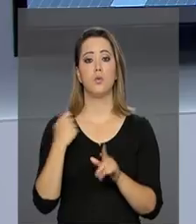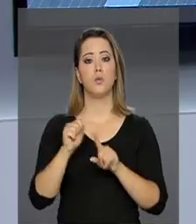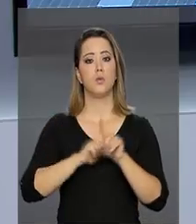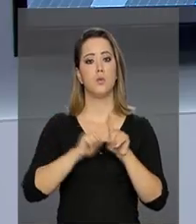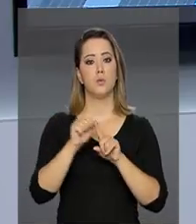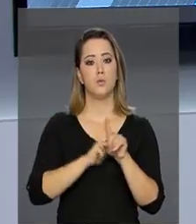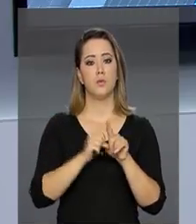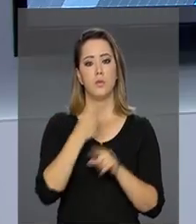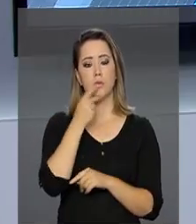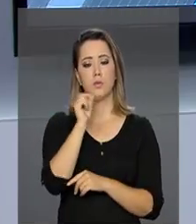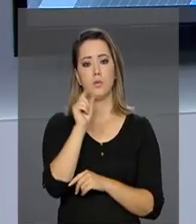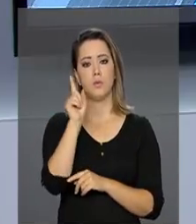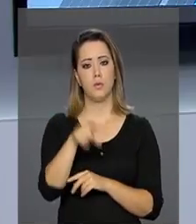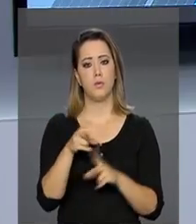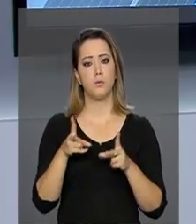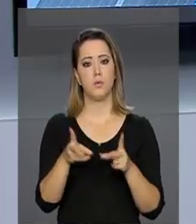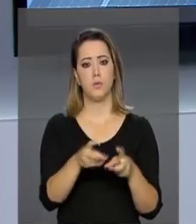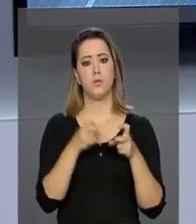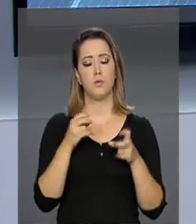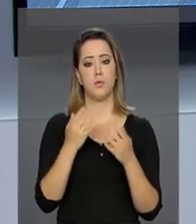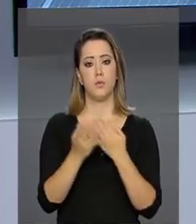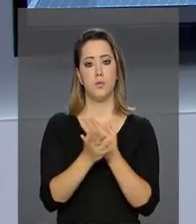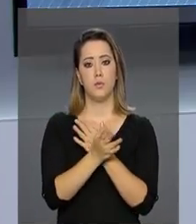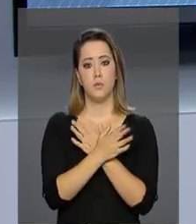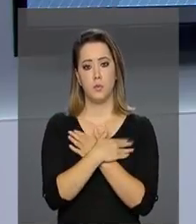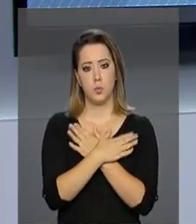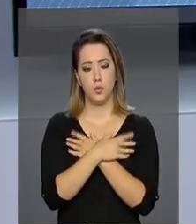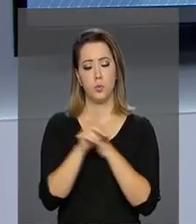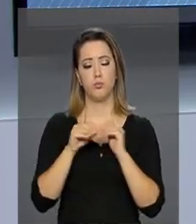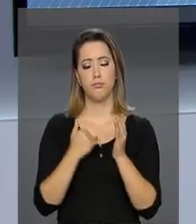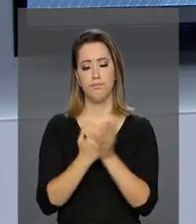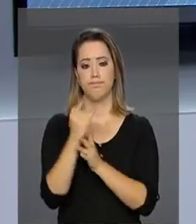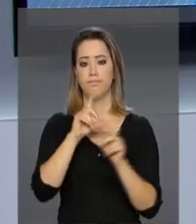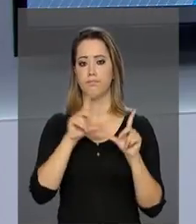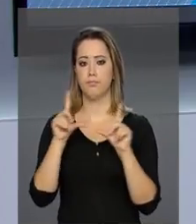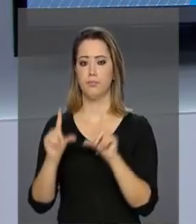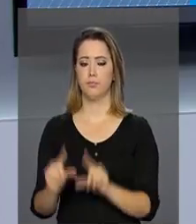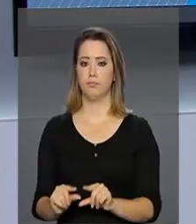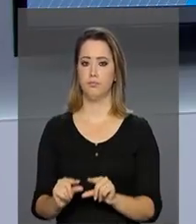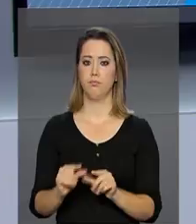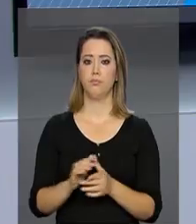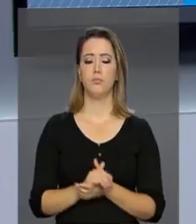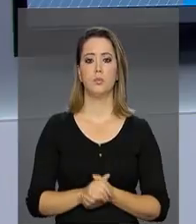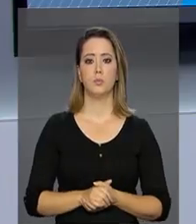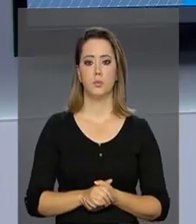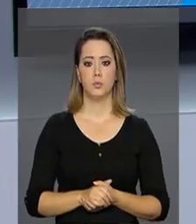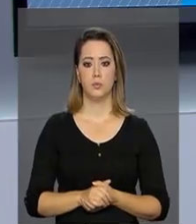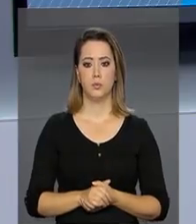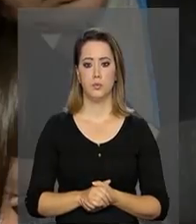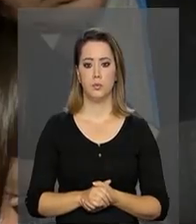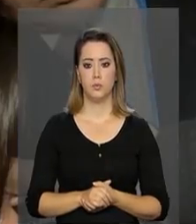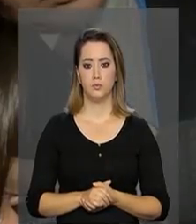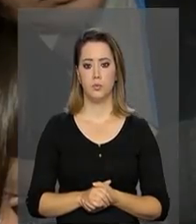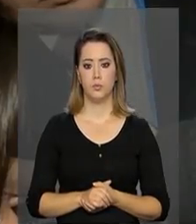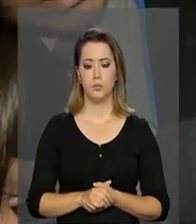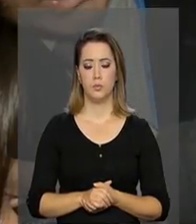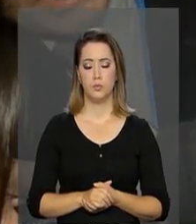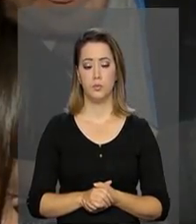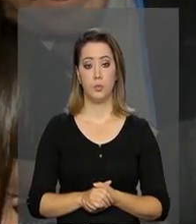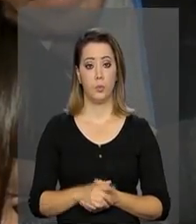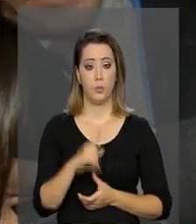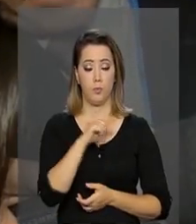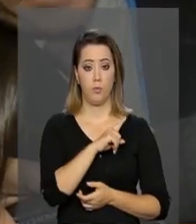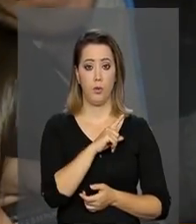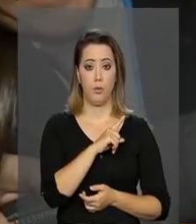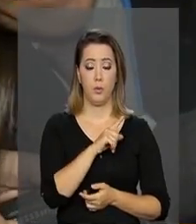meses e disse que a expectativa é que o desemprego continue caindo no segundo semestre os